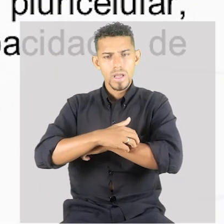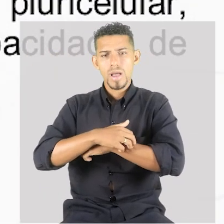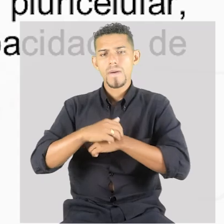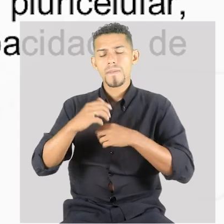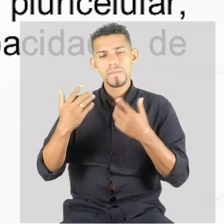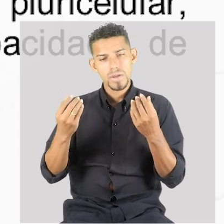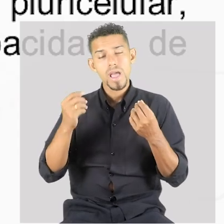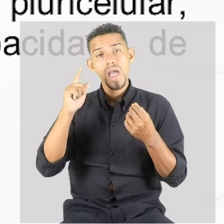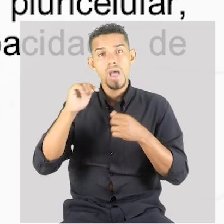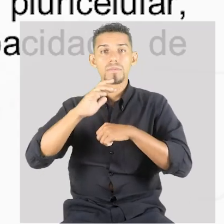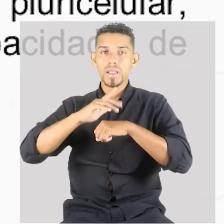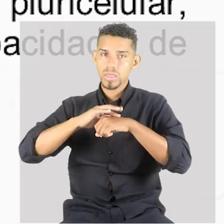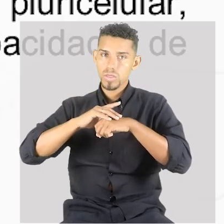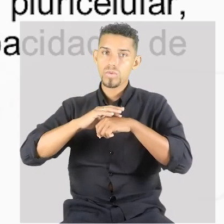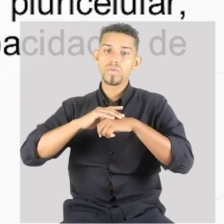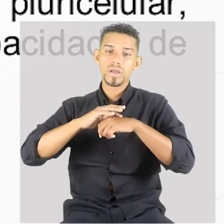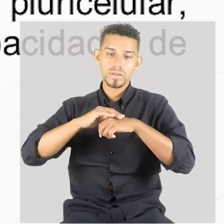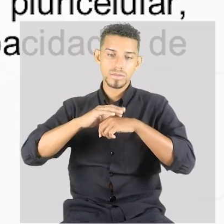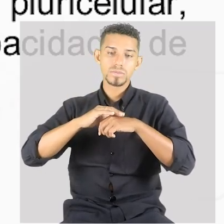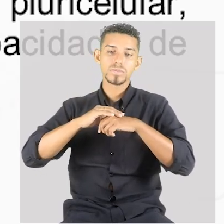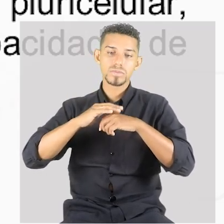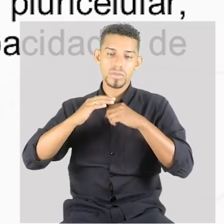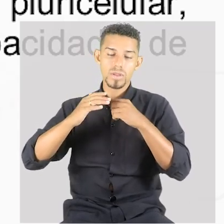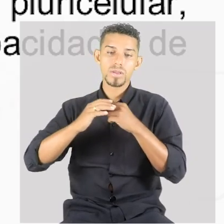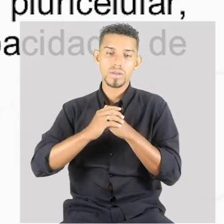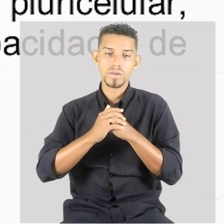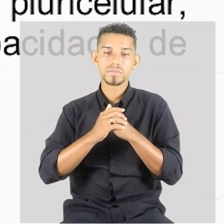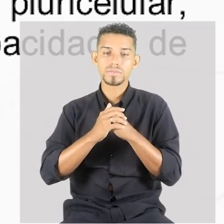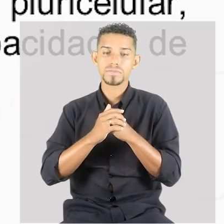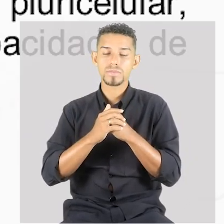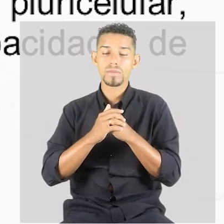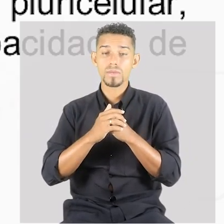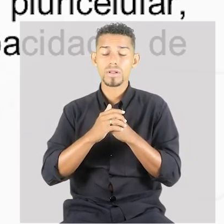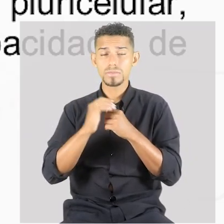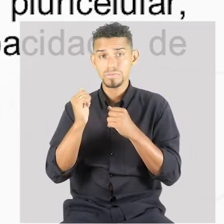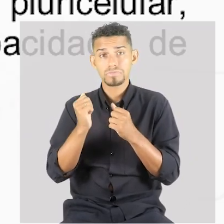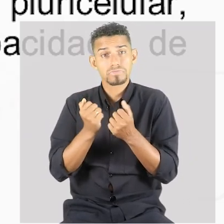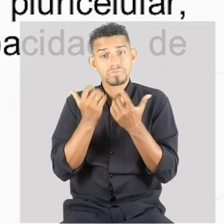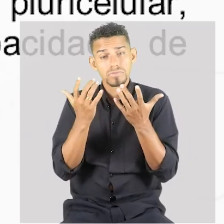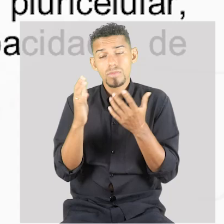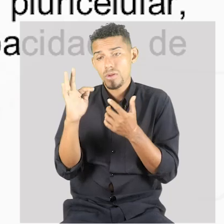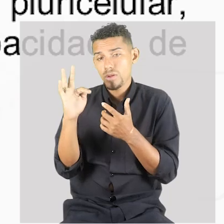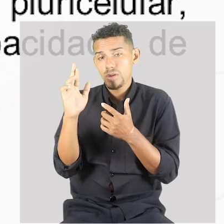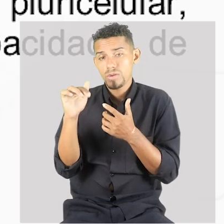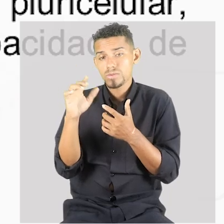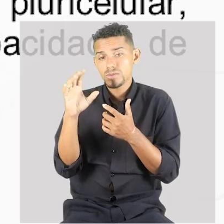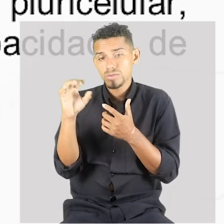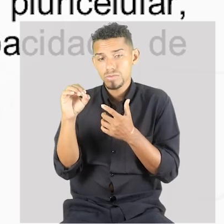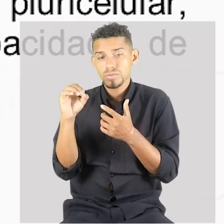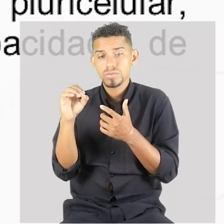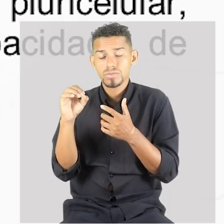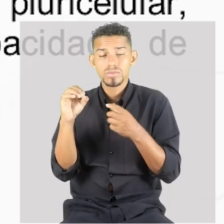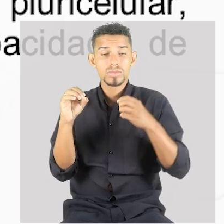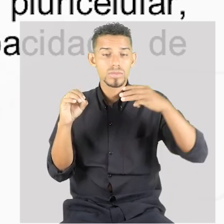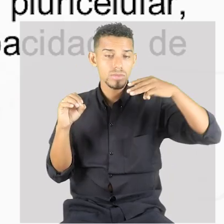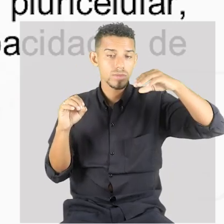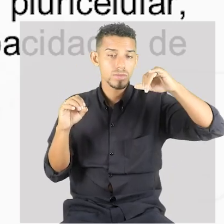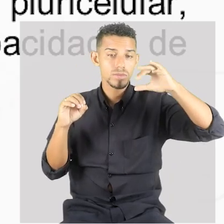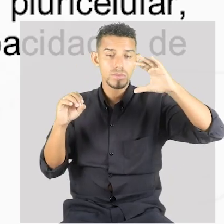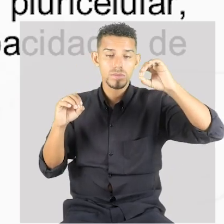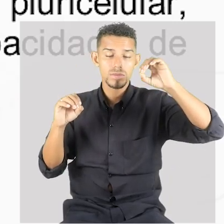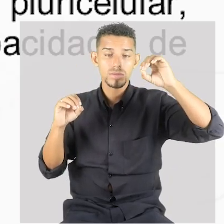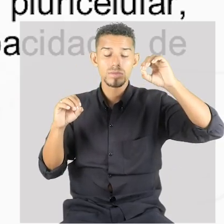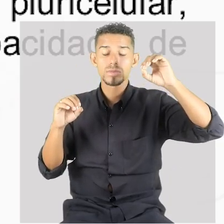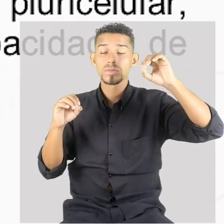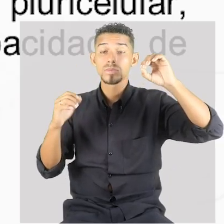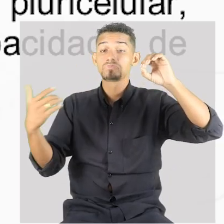micose é uma doença, né, ali, que é causada por fungos, tá? Mico aí, né, a micologia é o estudo dos